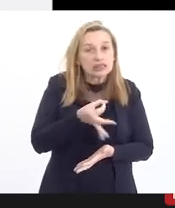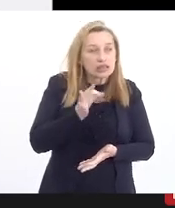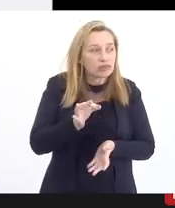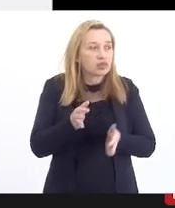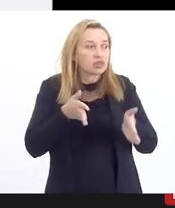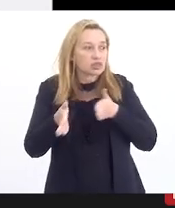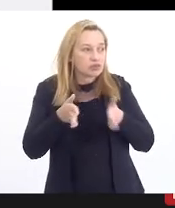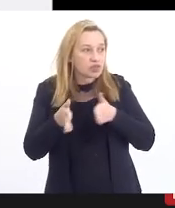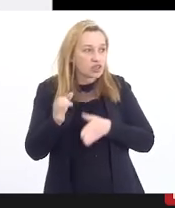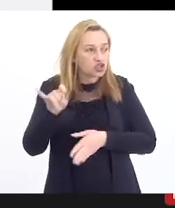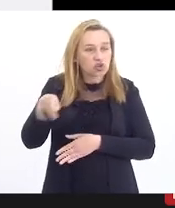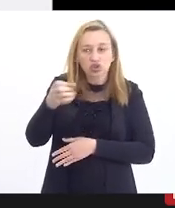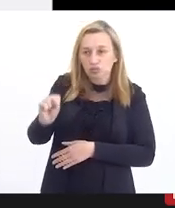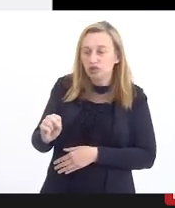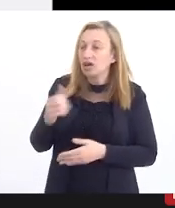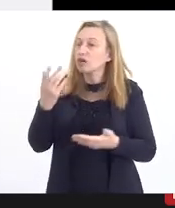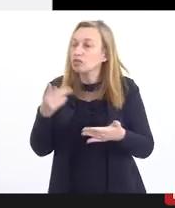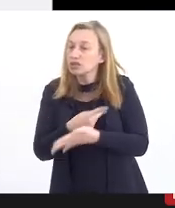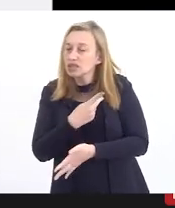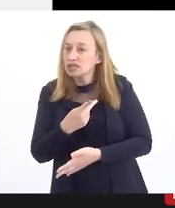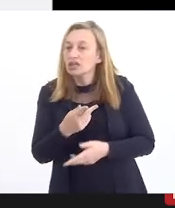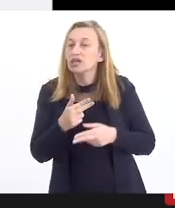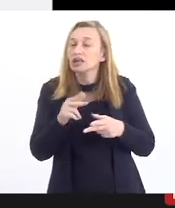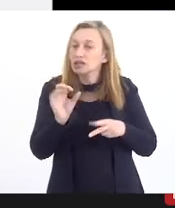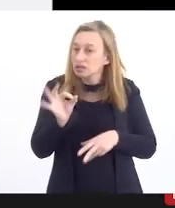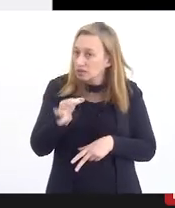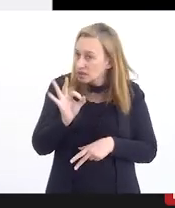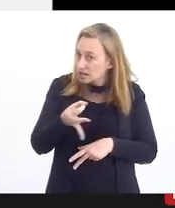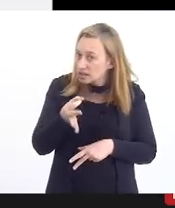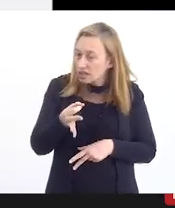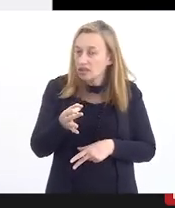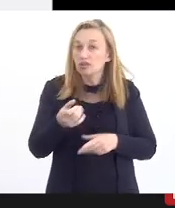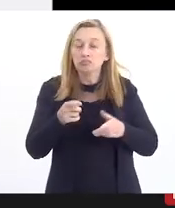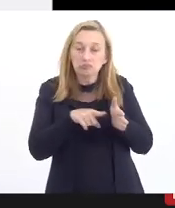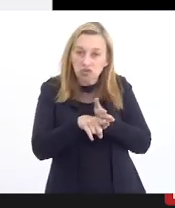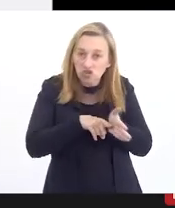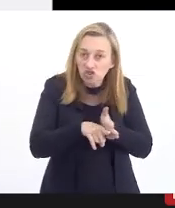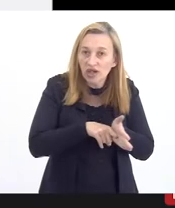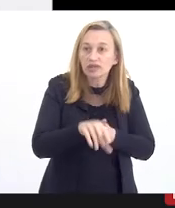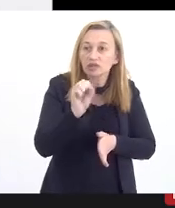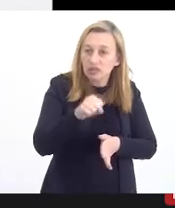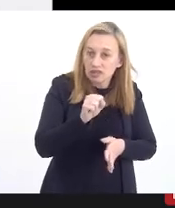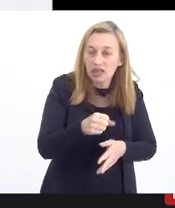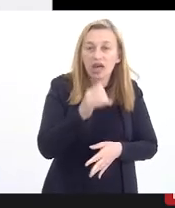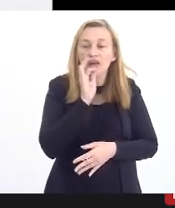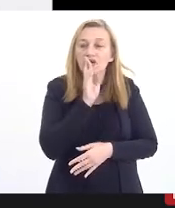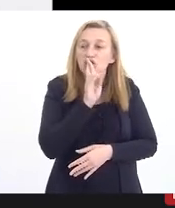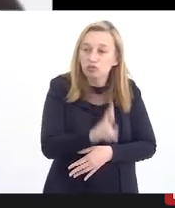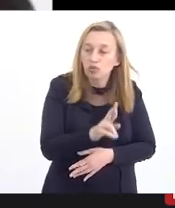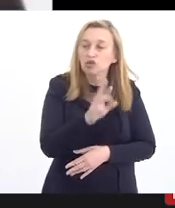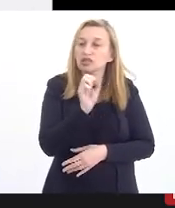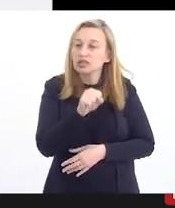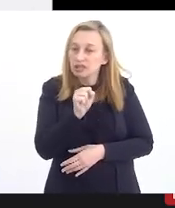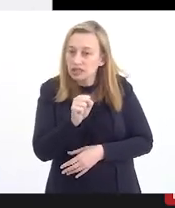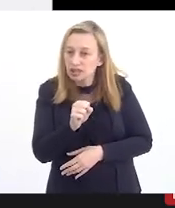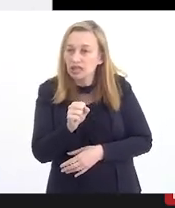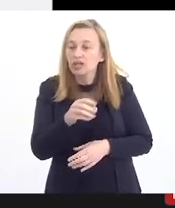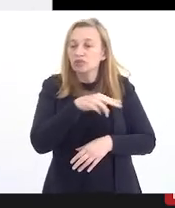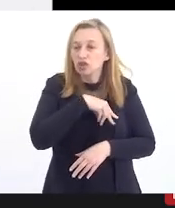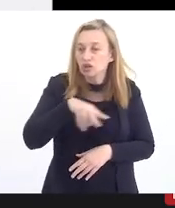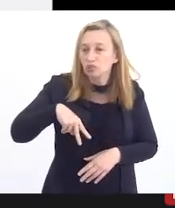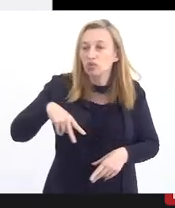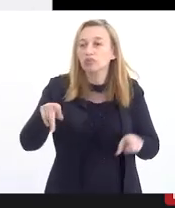que a geosmina veio e aconteceu. Então o defensor está certo quando diz que tem que ser investigado, que as respostas têm que ser dadas, o Ministério Público